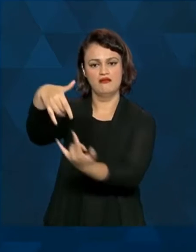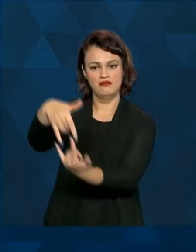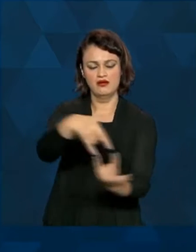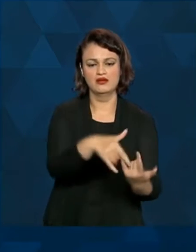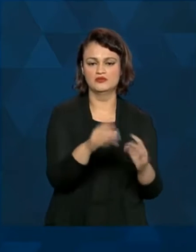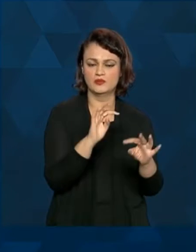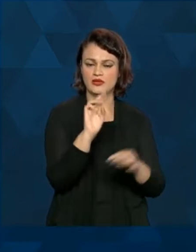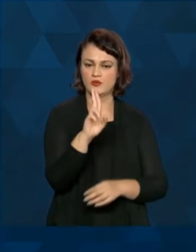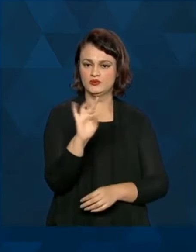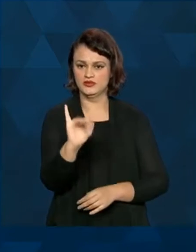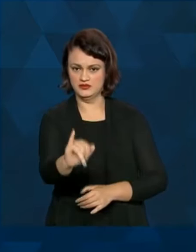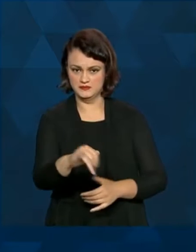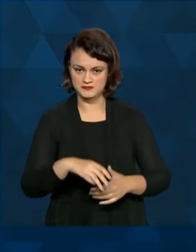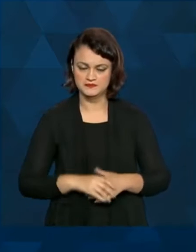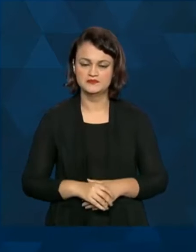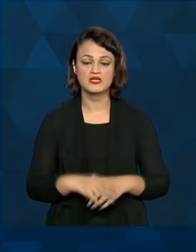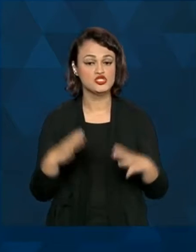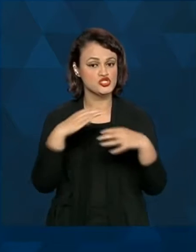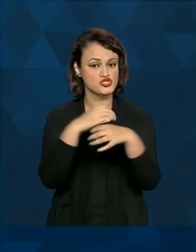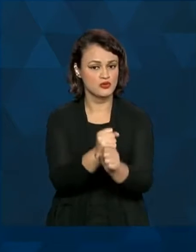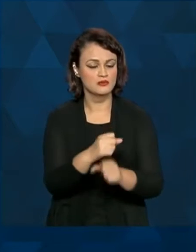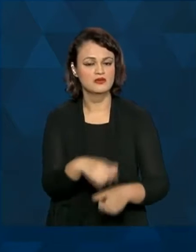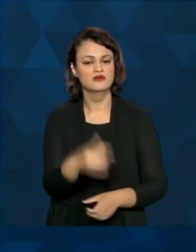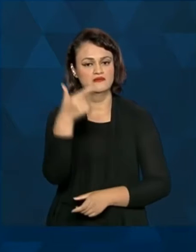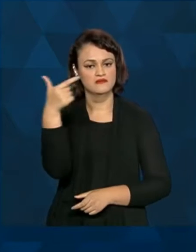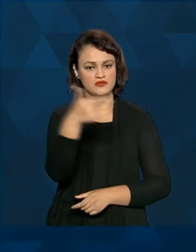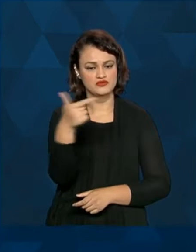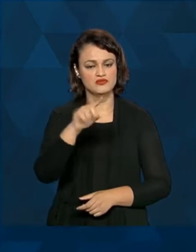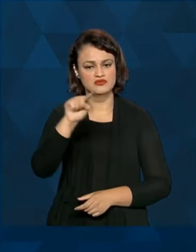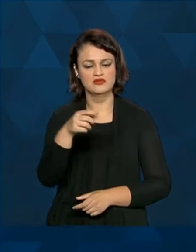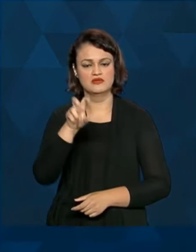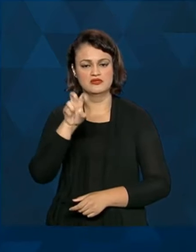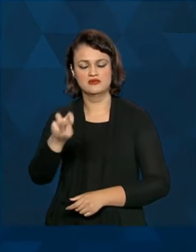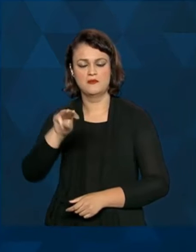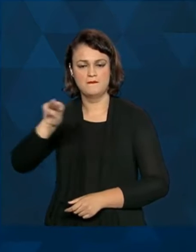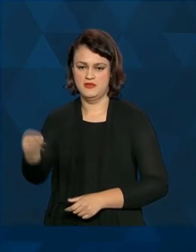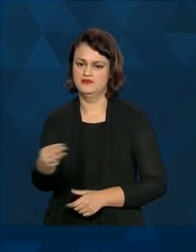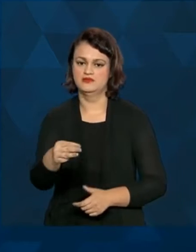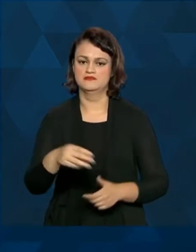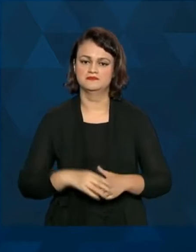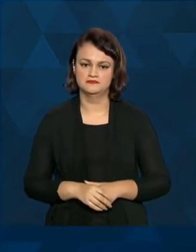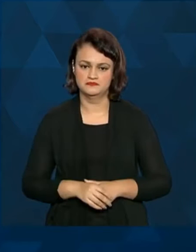terapia intensiva, totalizando um repasse de 22,5 milhões de reais.